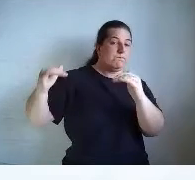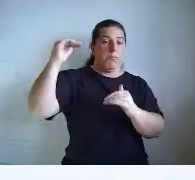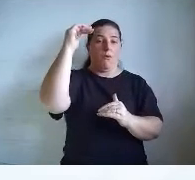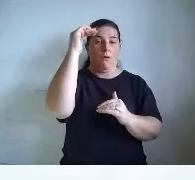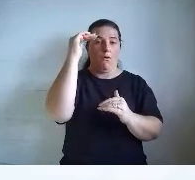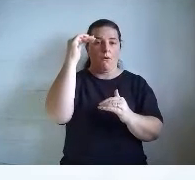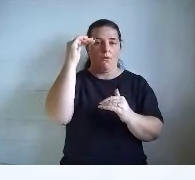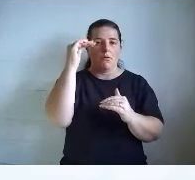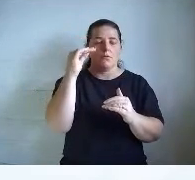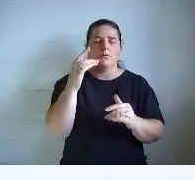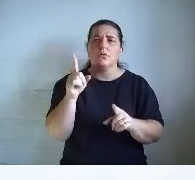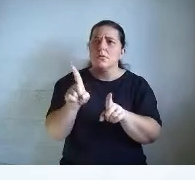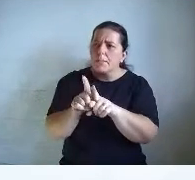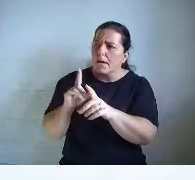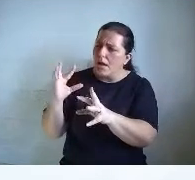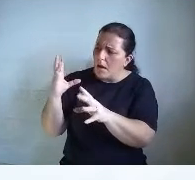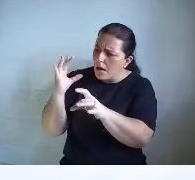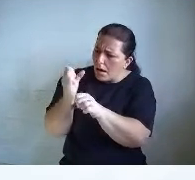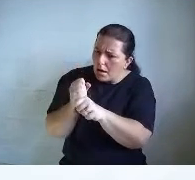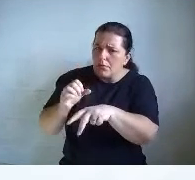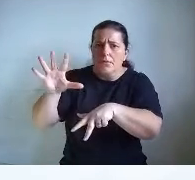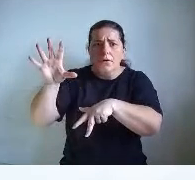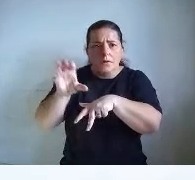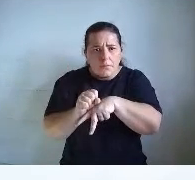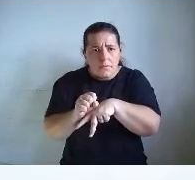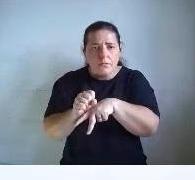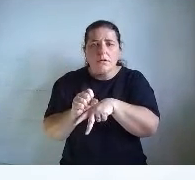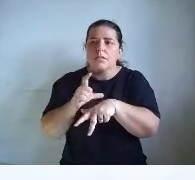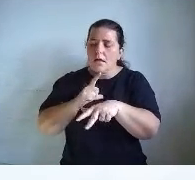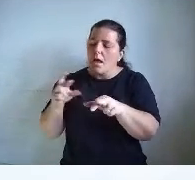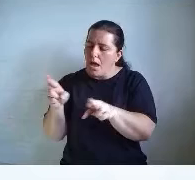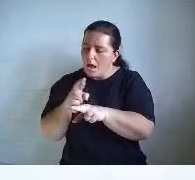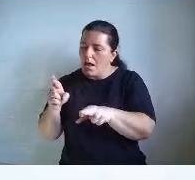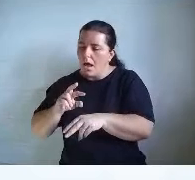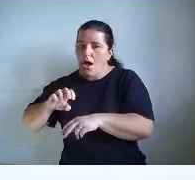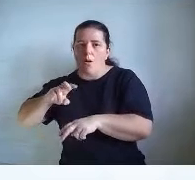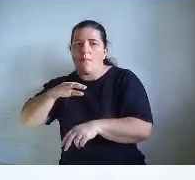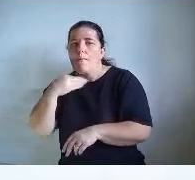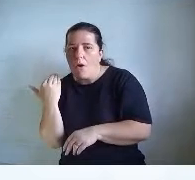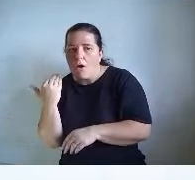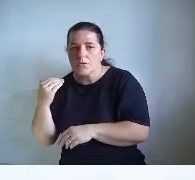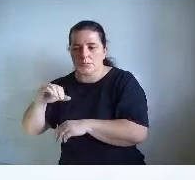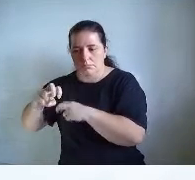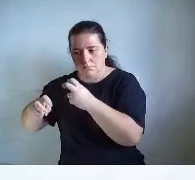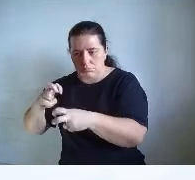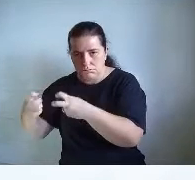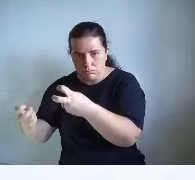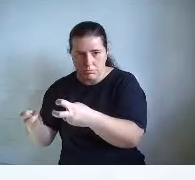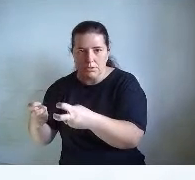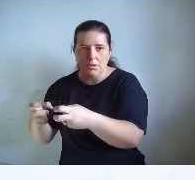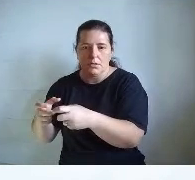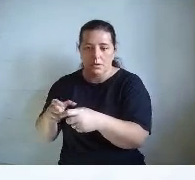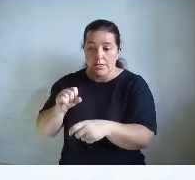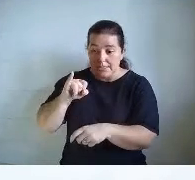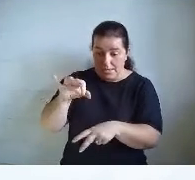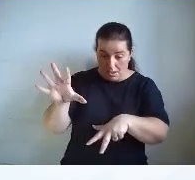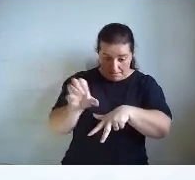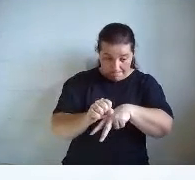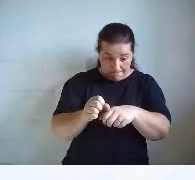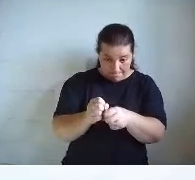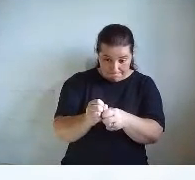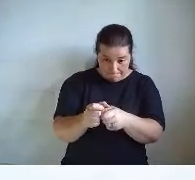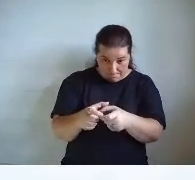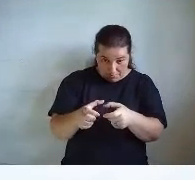gente também tem, sim, uma relação direta com o número de óbitos. Quanto maior o número de casos, maior o número de óbitos, maior